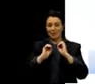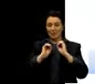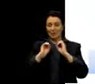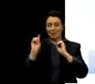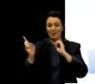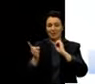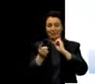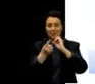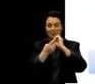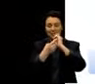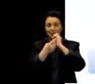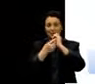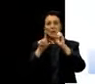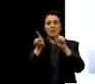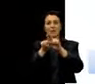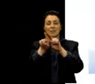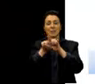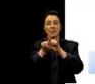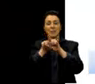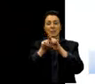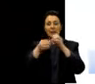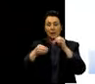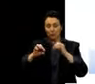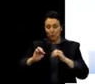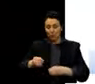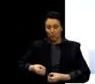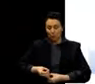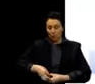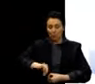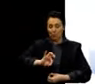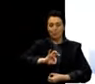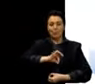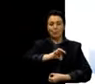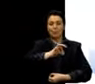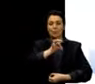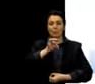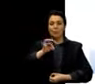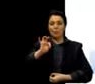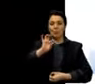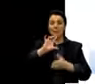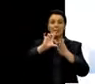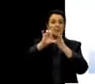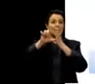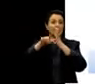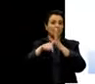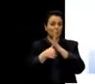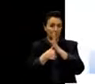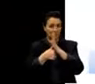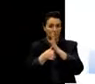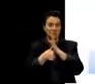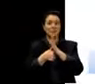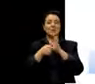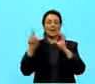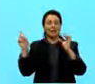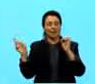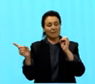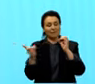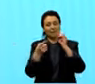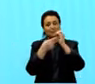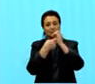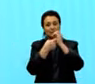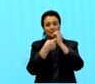de 3 a 4 semanas após a fecundação. Tá? Então, aqui nós podemos ver esse